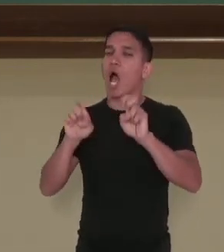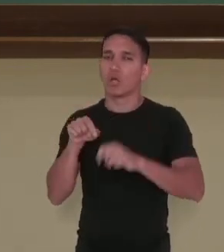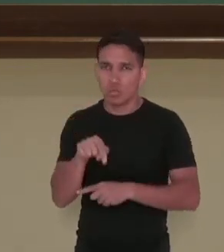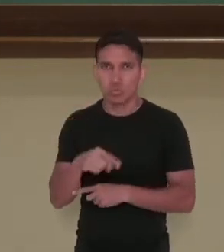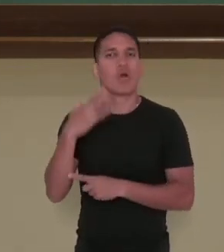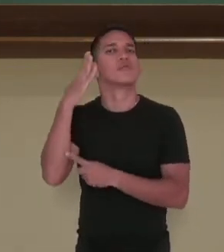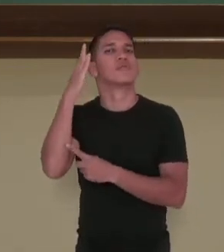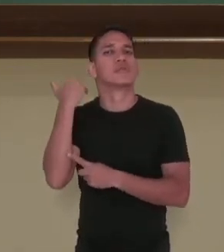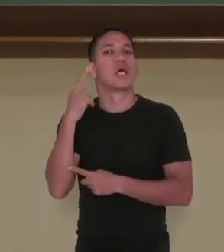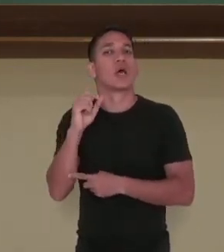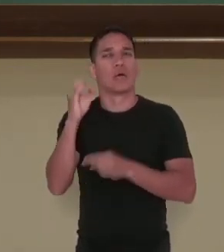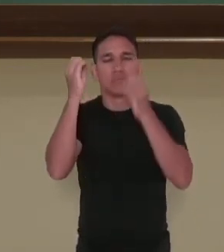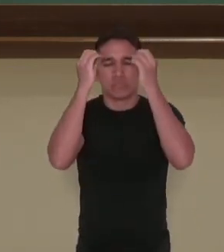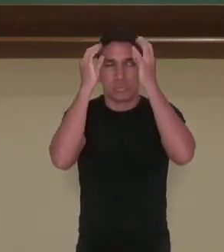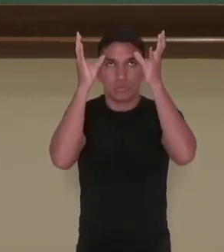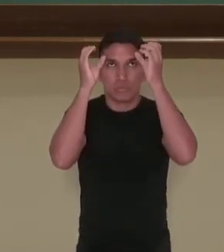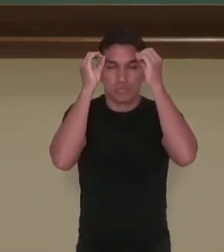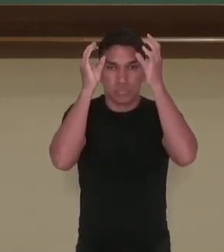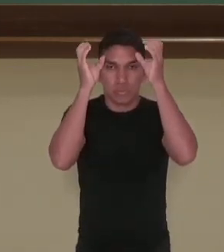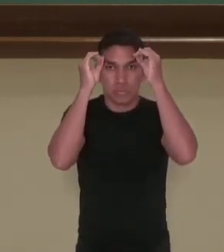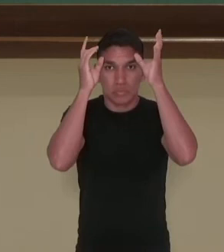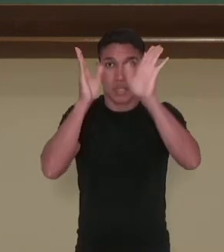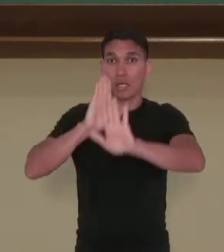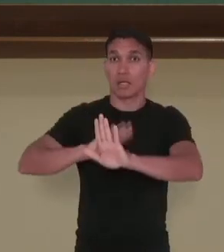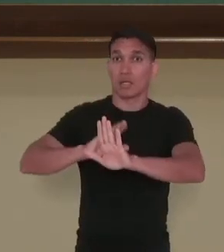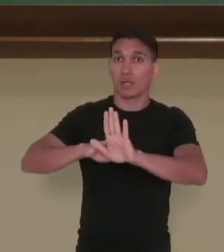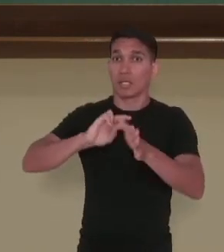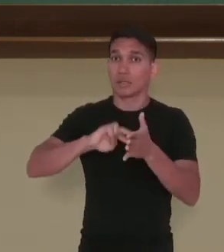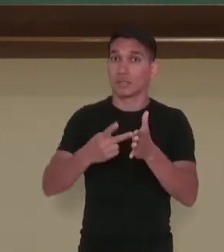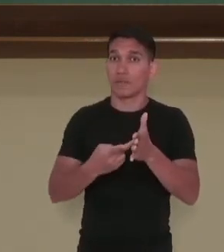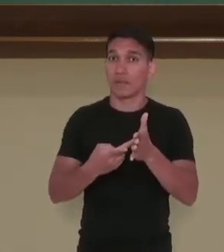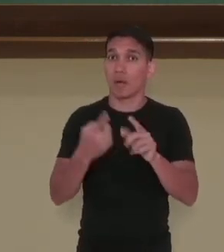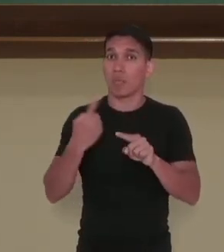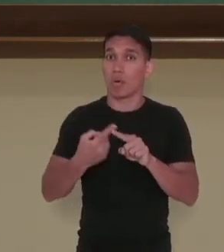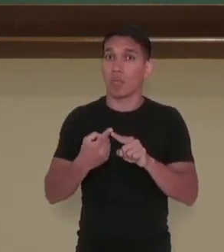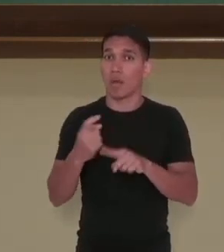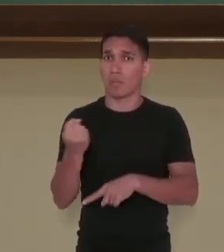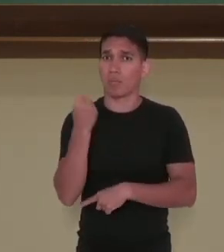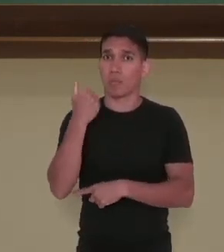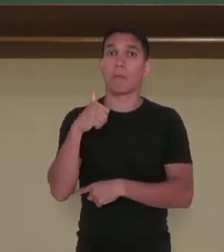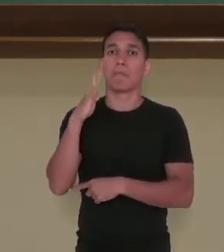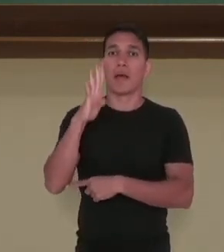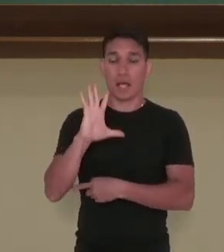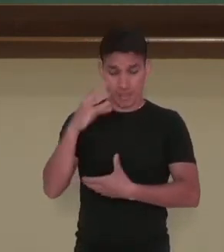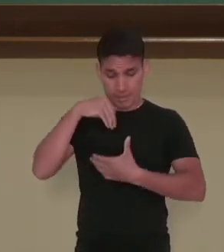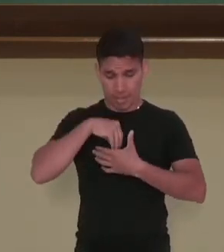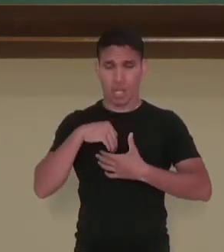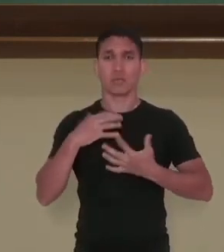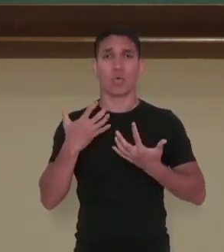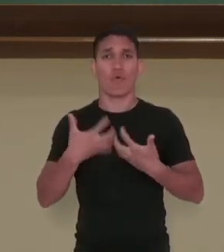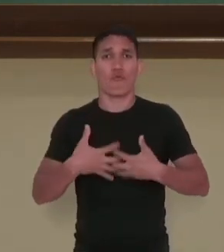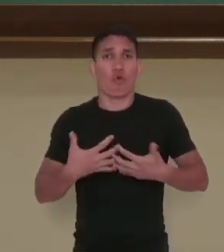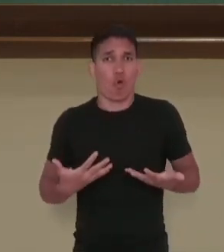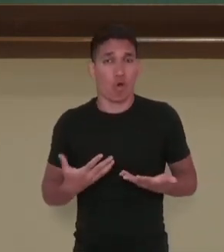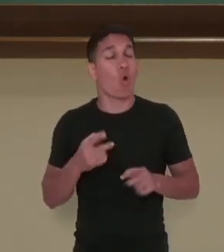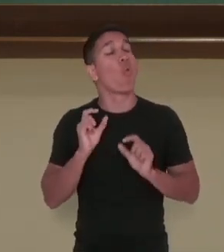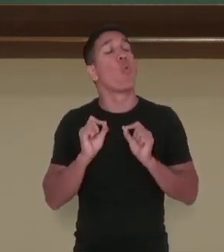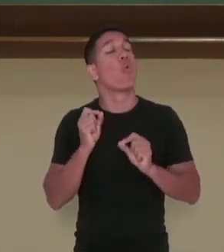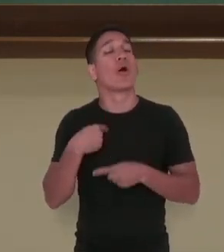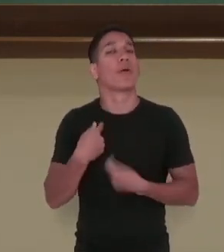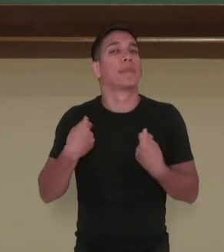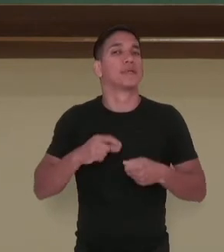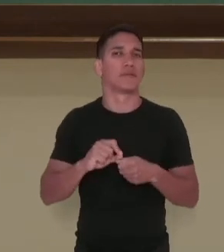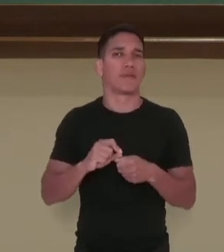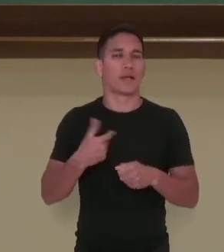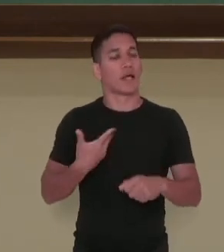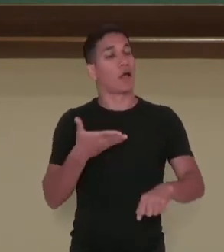e sei que dor de cabeça é um sintoma de algo mais grave acontecendo no organismo, qual é a minha obrigação? Ir